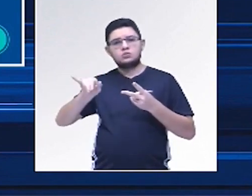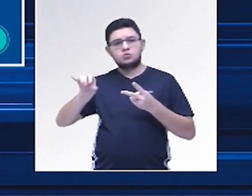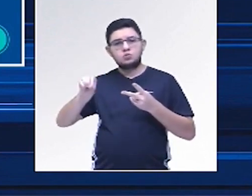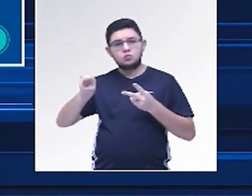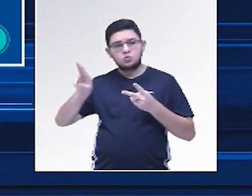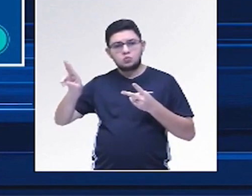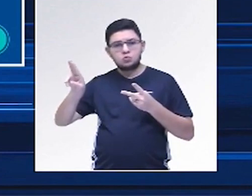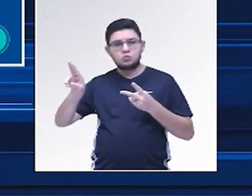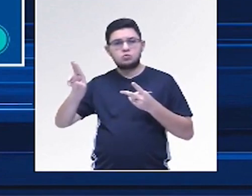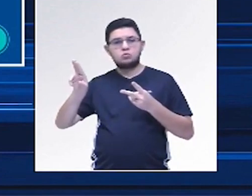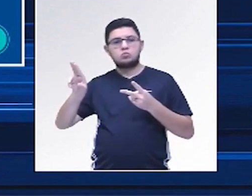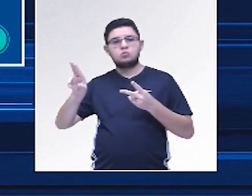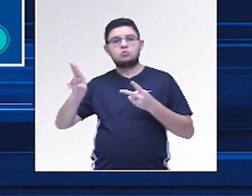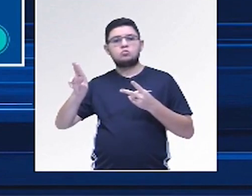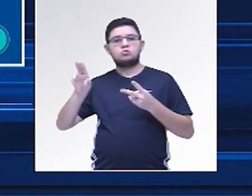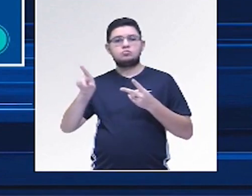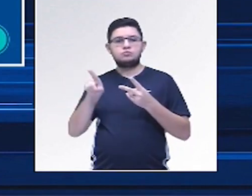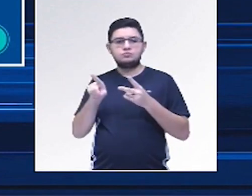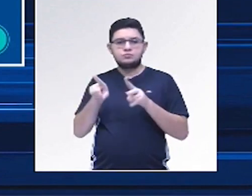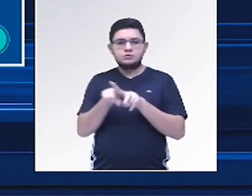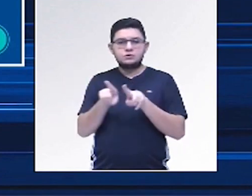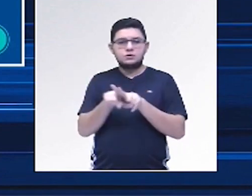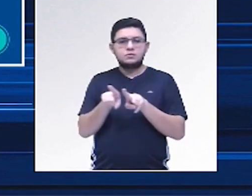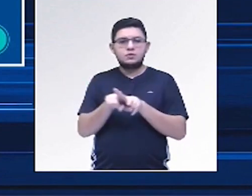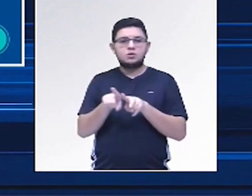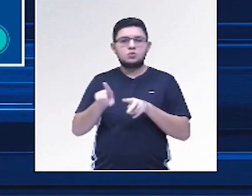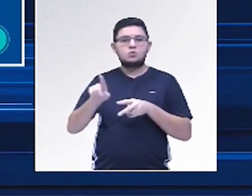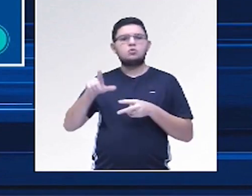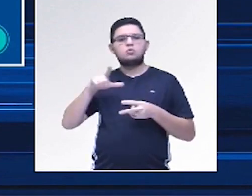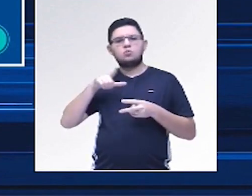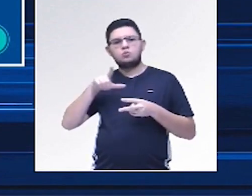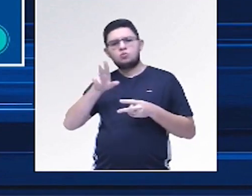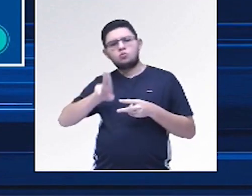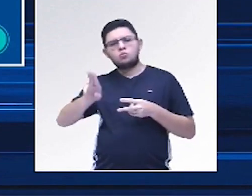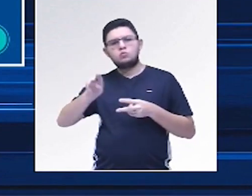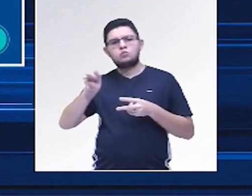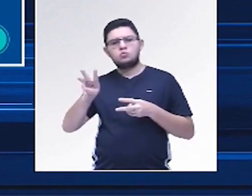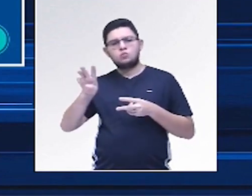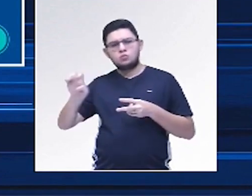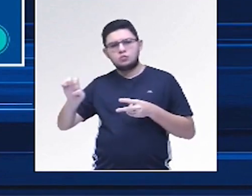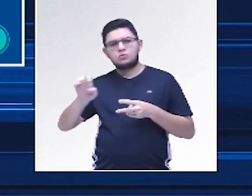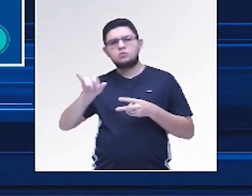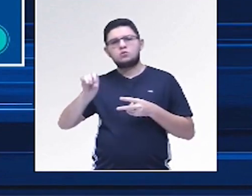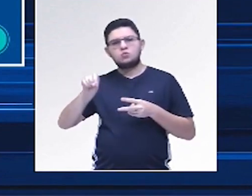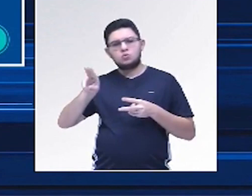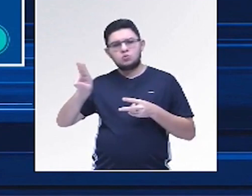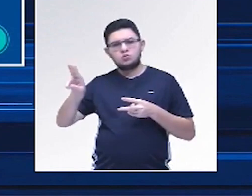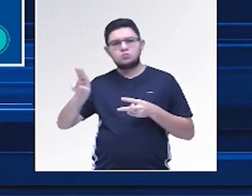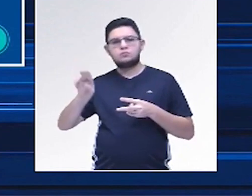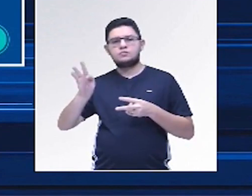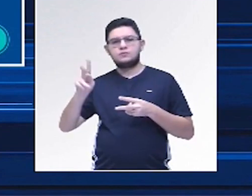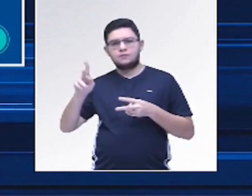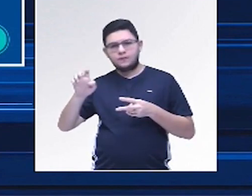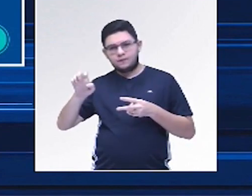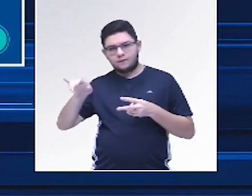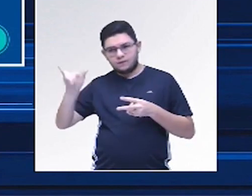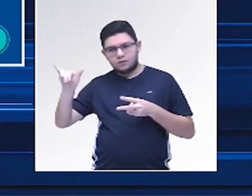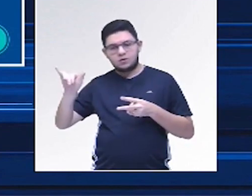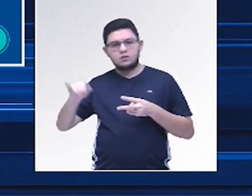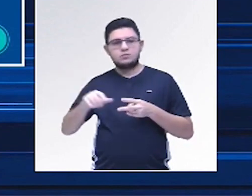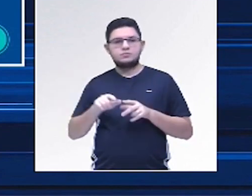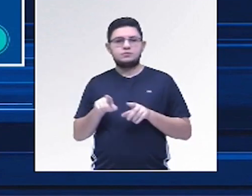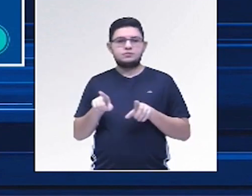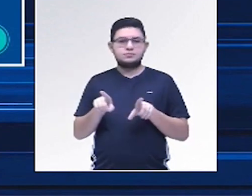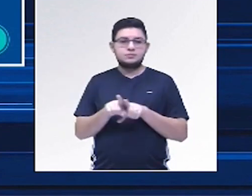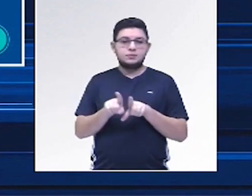terceira pessoa do singular, he, she, it. Ele, ela, ou ele ou ela. Tudo bem? Então, esses são os verbos, as